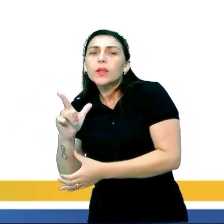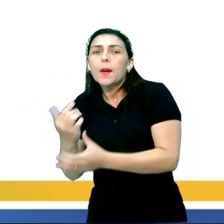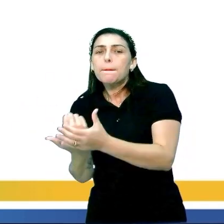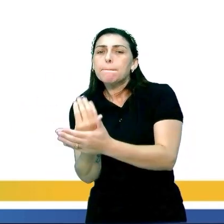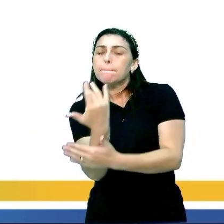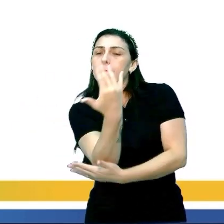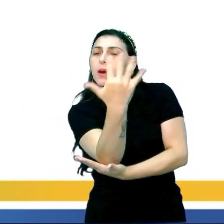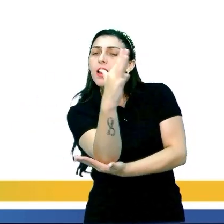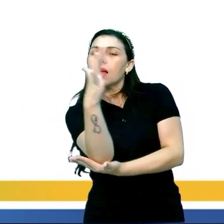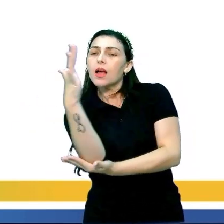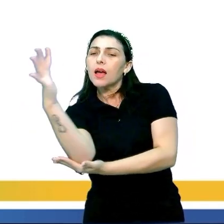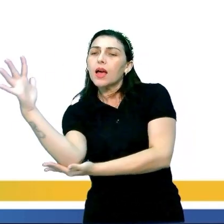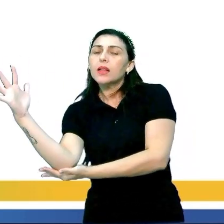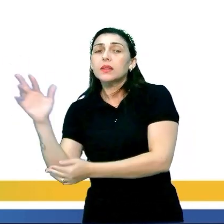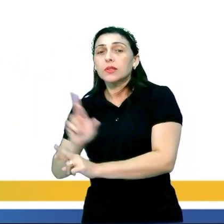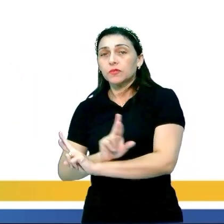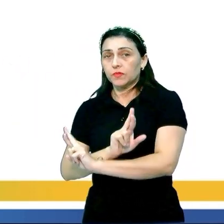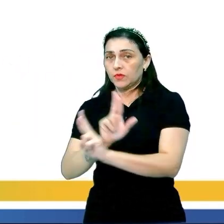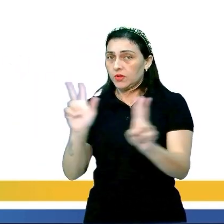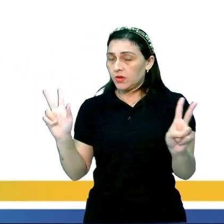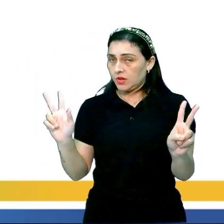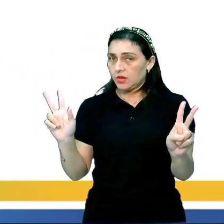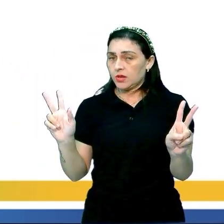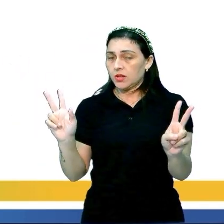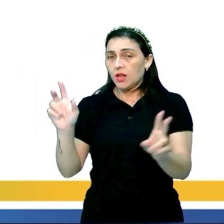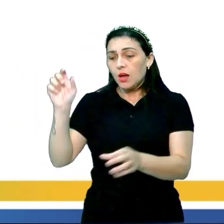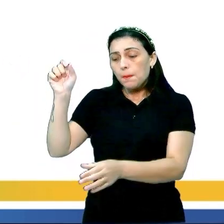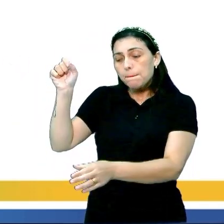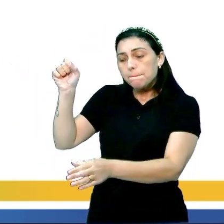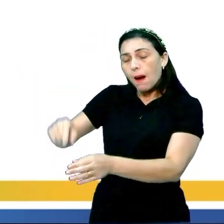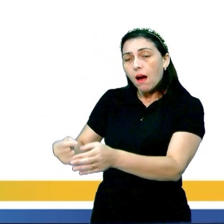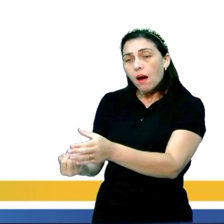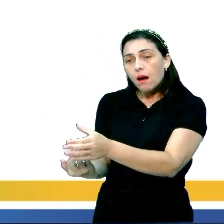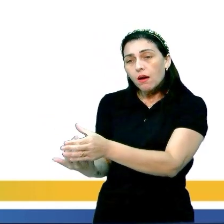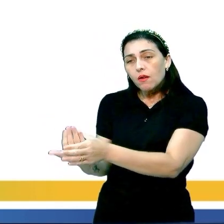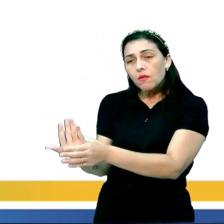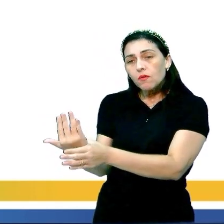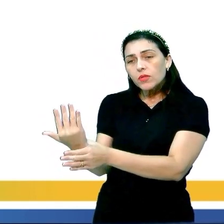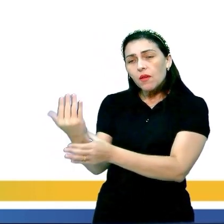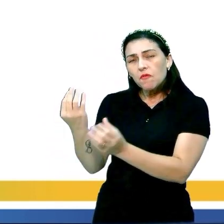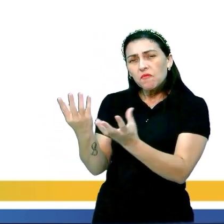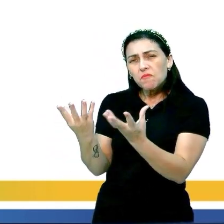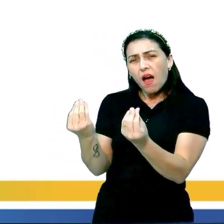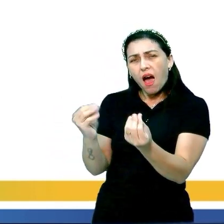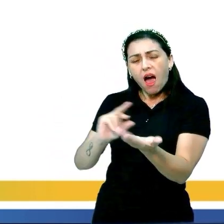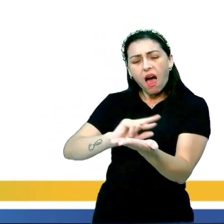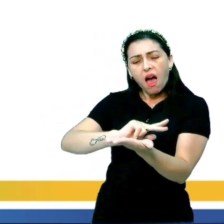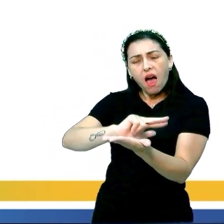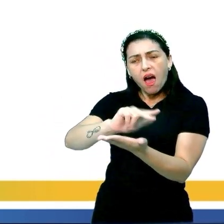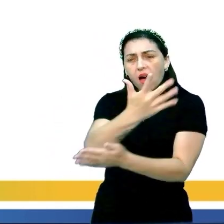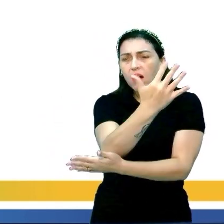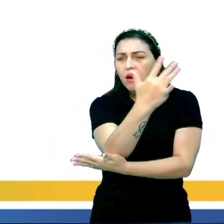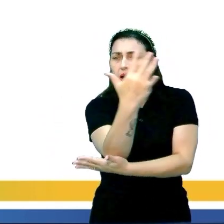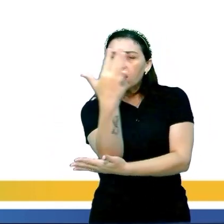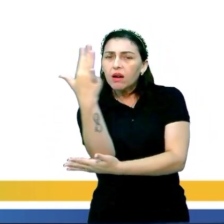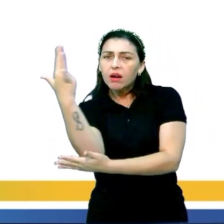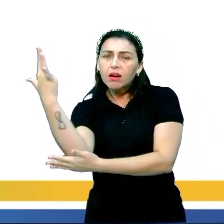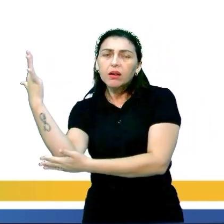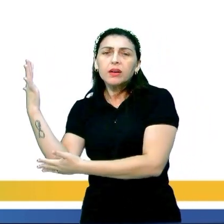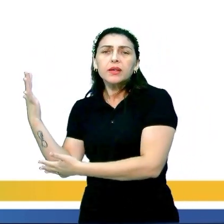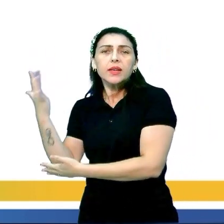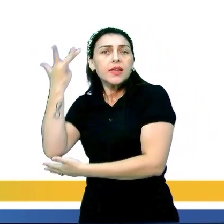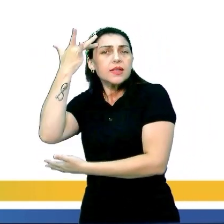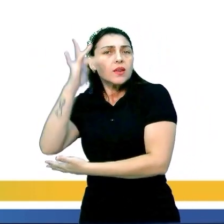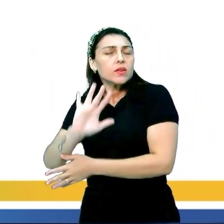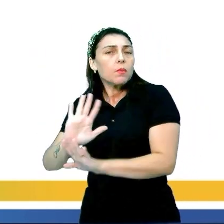plantas diferentes, ou seja, distintas. Ou seja, ele joga uma semente, quando vai ver, tem um monte de planta diferente, 100 delas, né? E